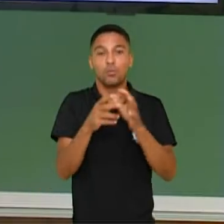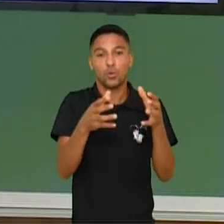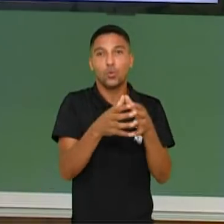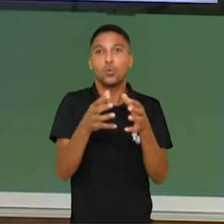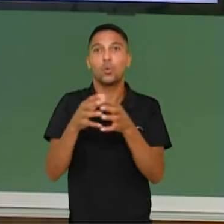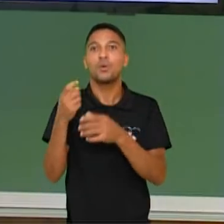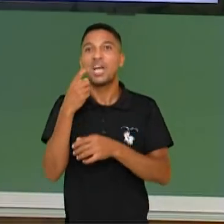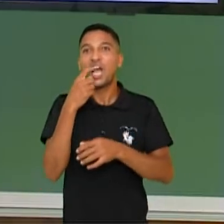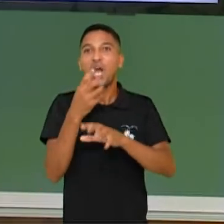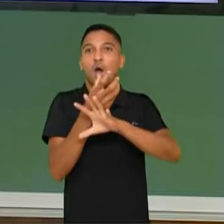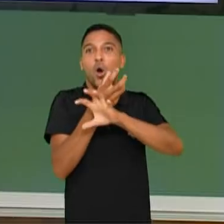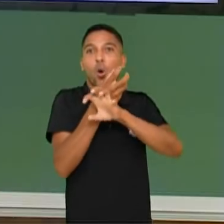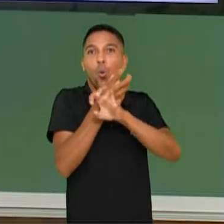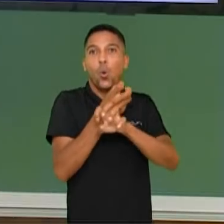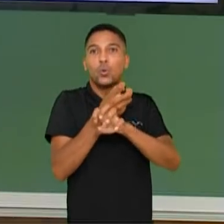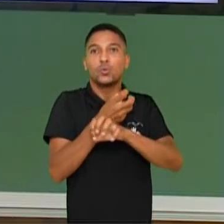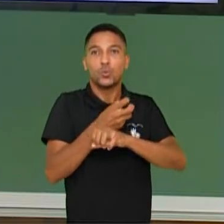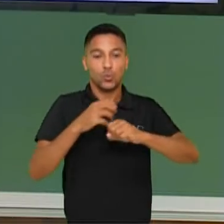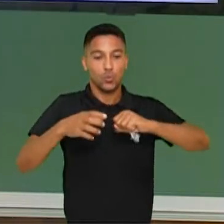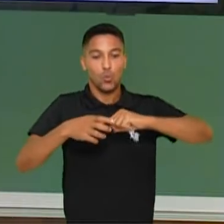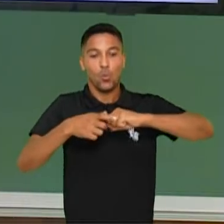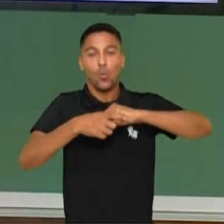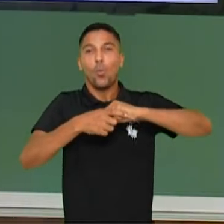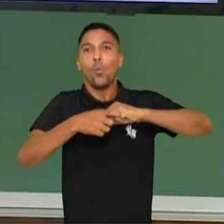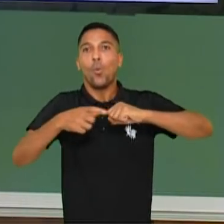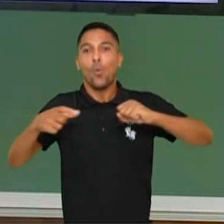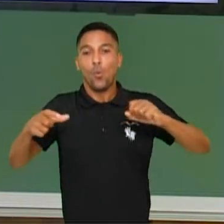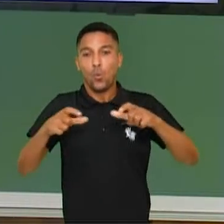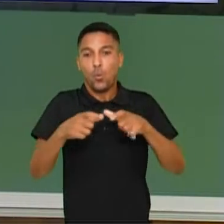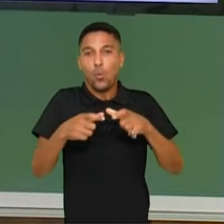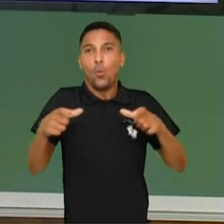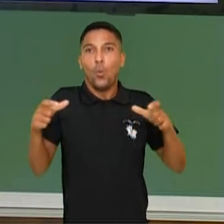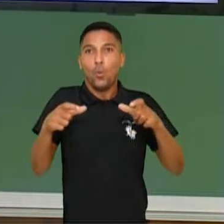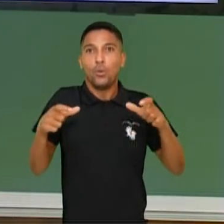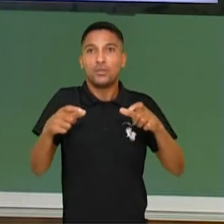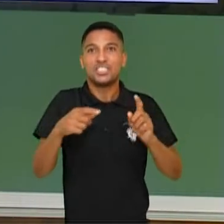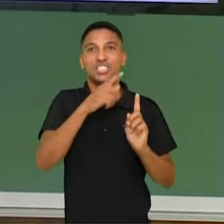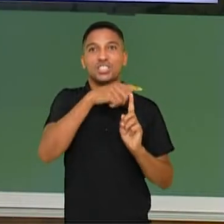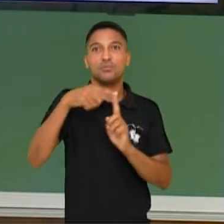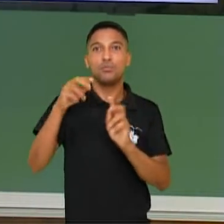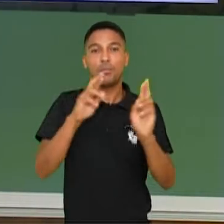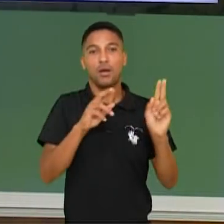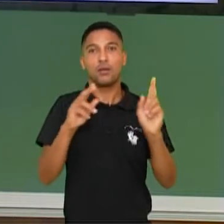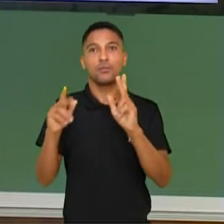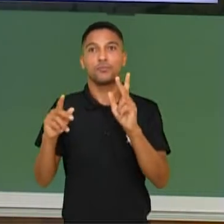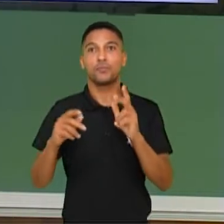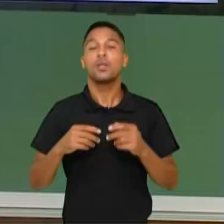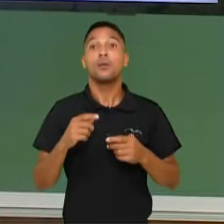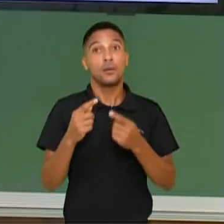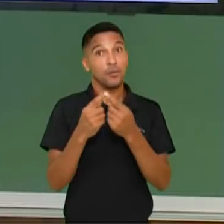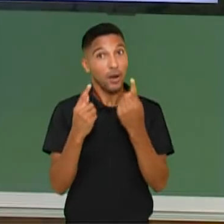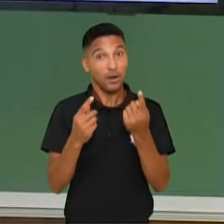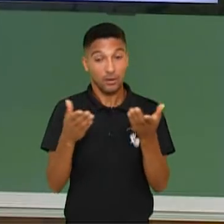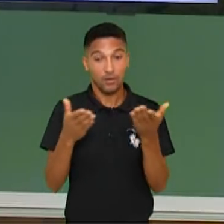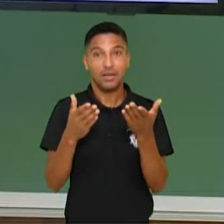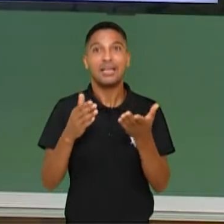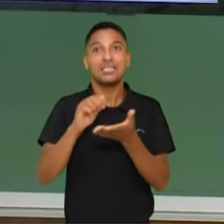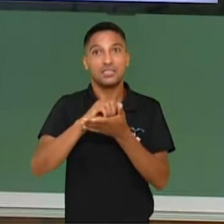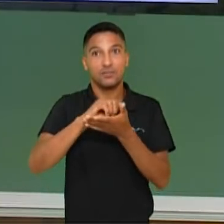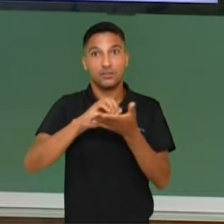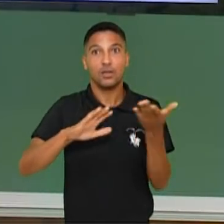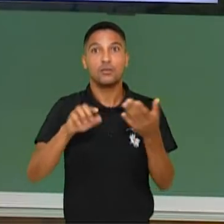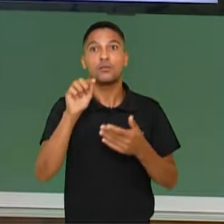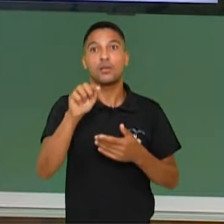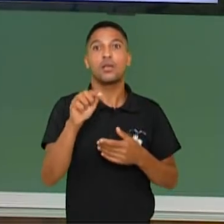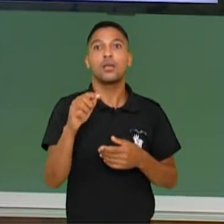seu formato. Então, ele está pedindo nessa atividade um osso irregular. A resposta,